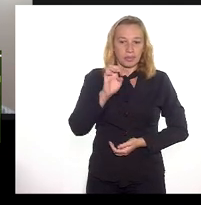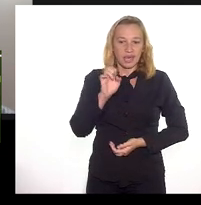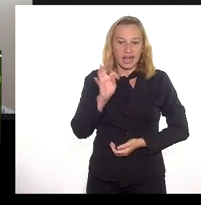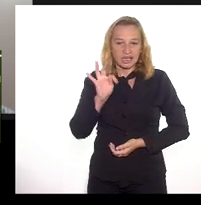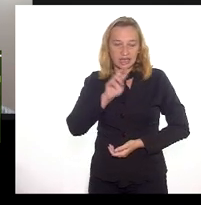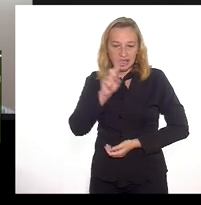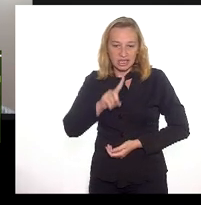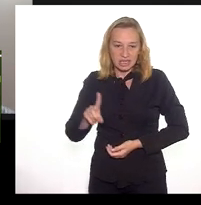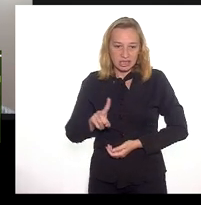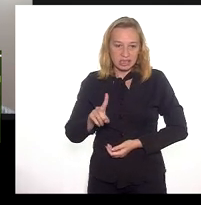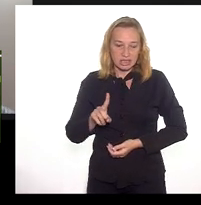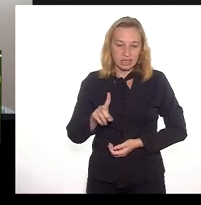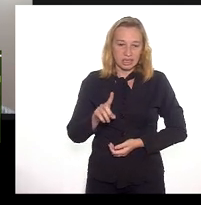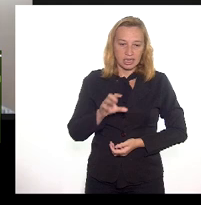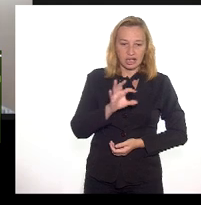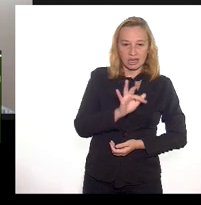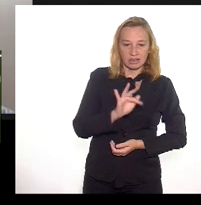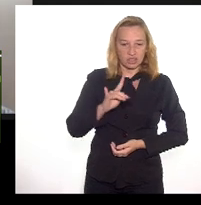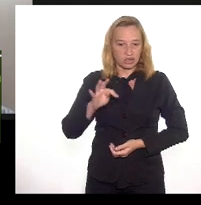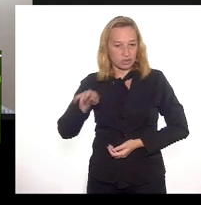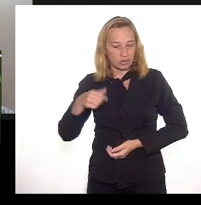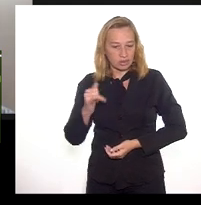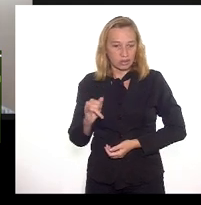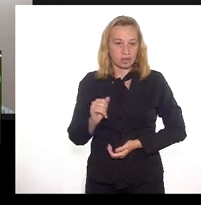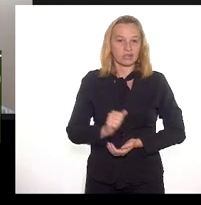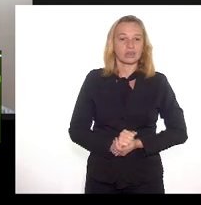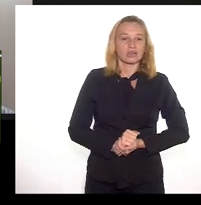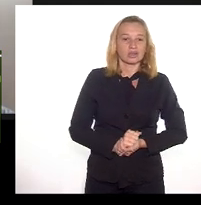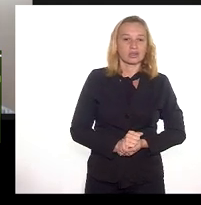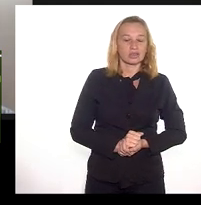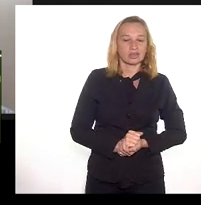da Secretaria de Fazenda. Bom dia, Beatriz.